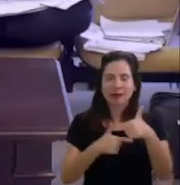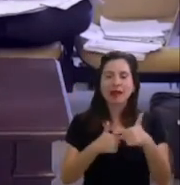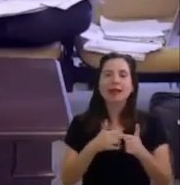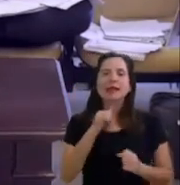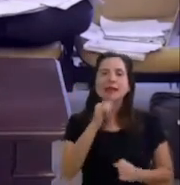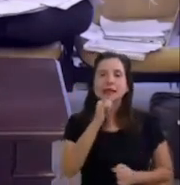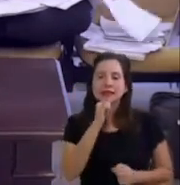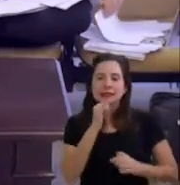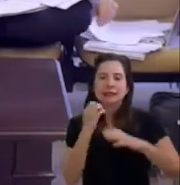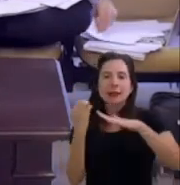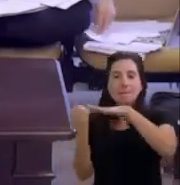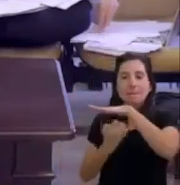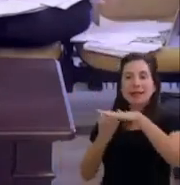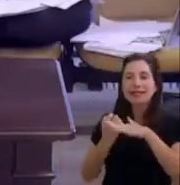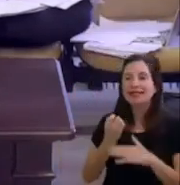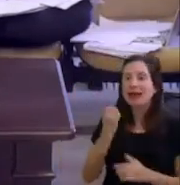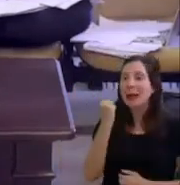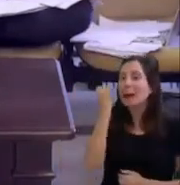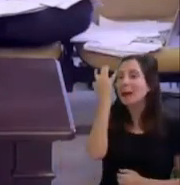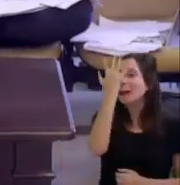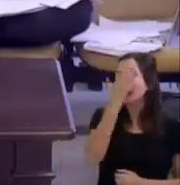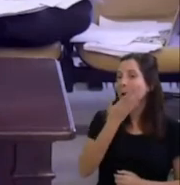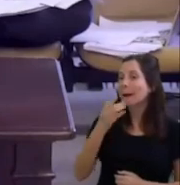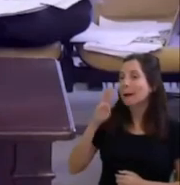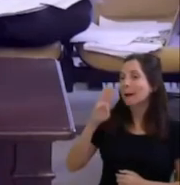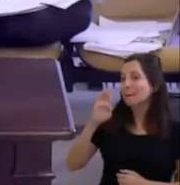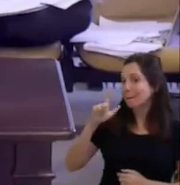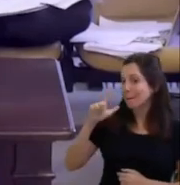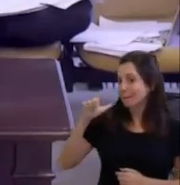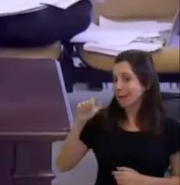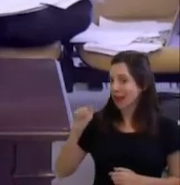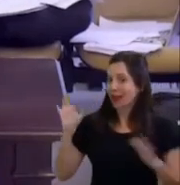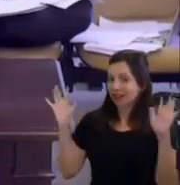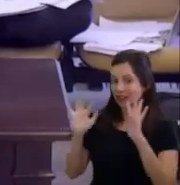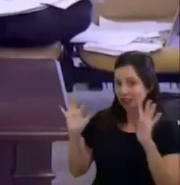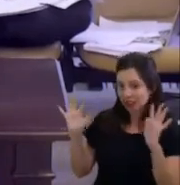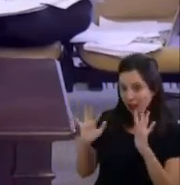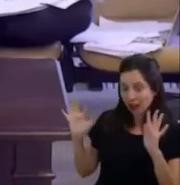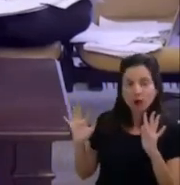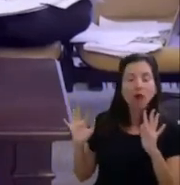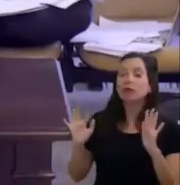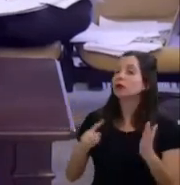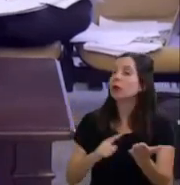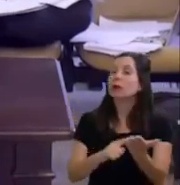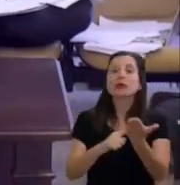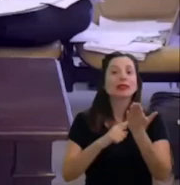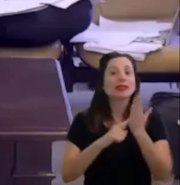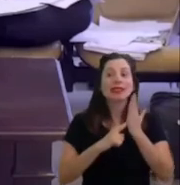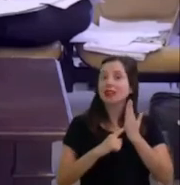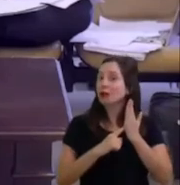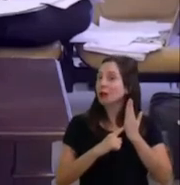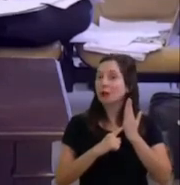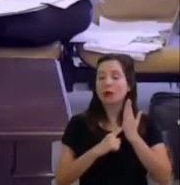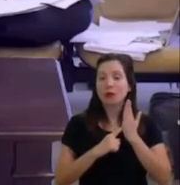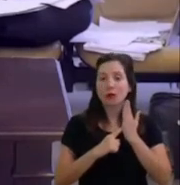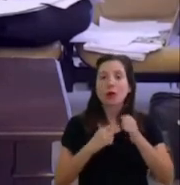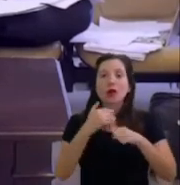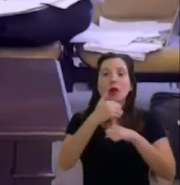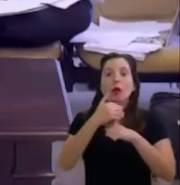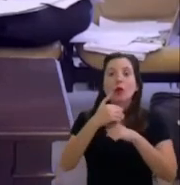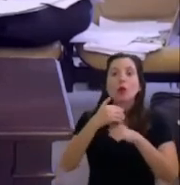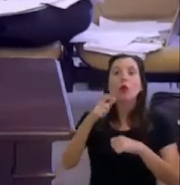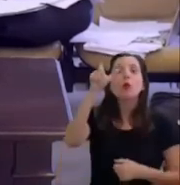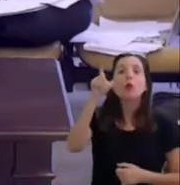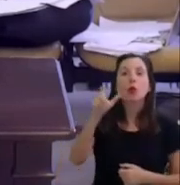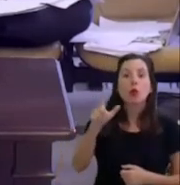primeiro suplente, não tem uma comprovação de entregar nenhum plano de governo. Uziel Santana, o articulador político para o